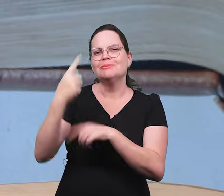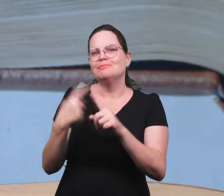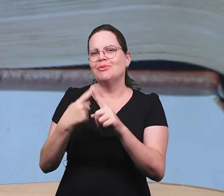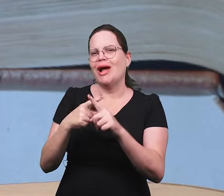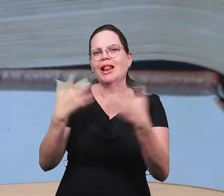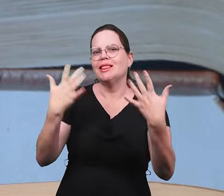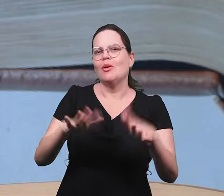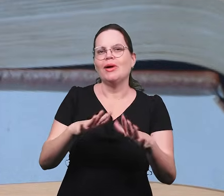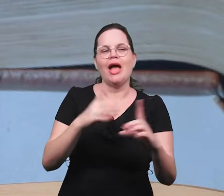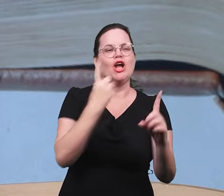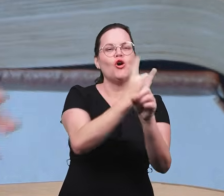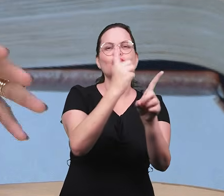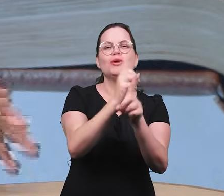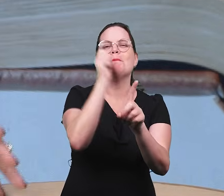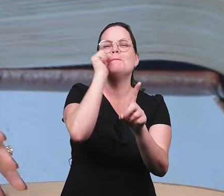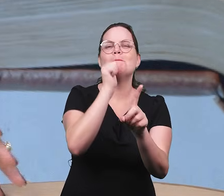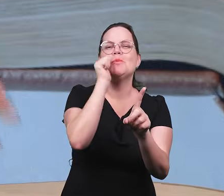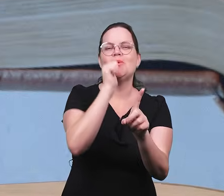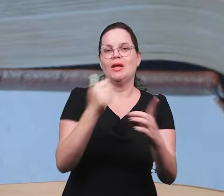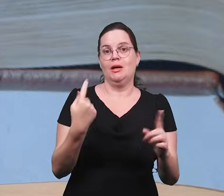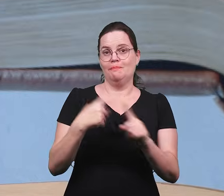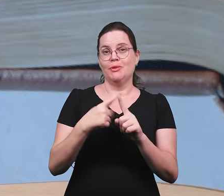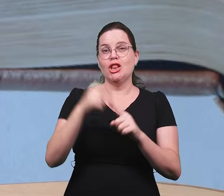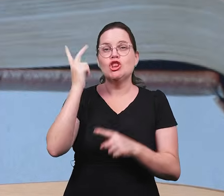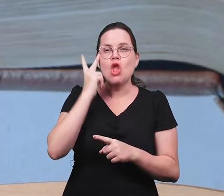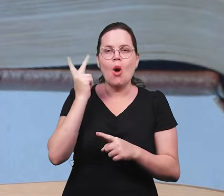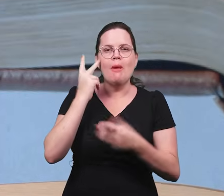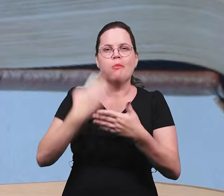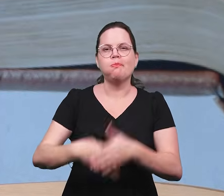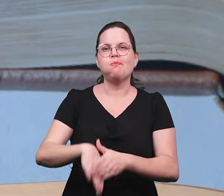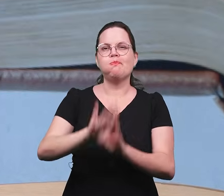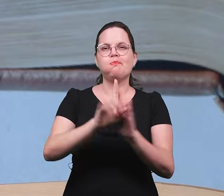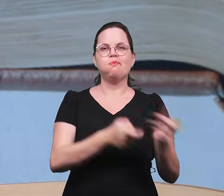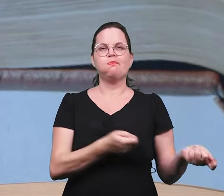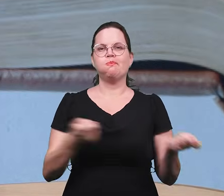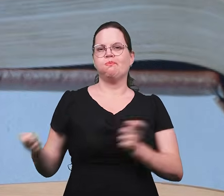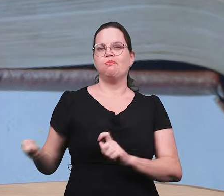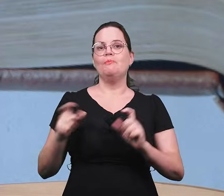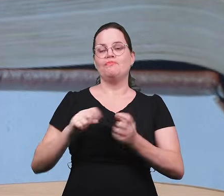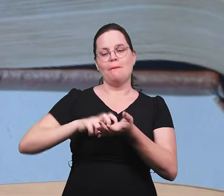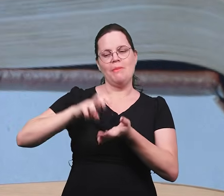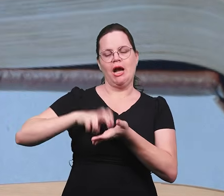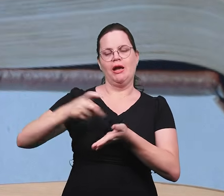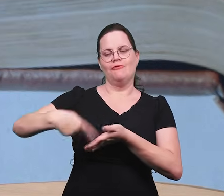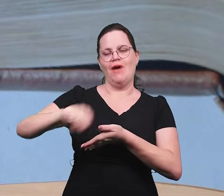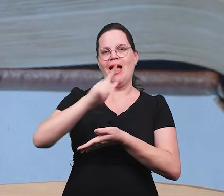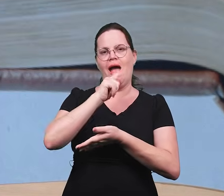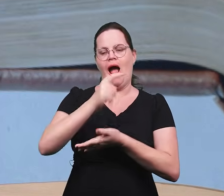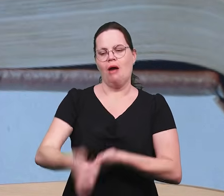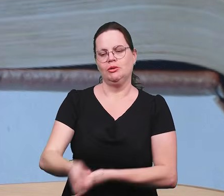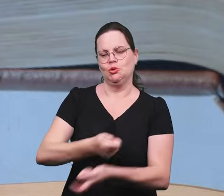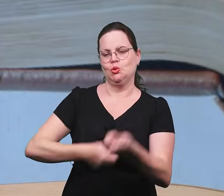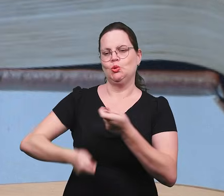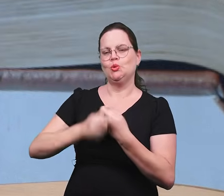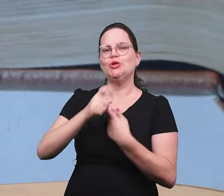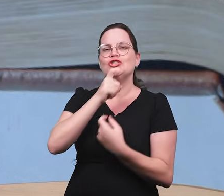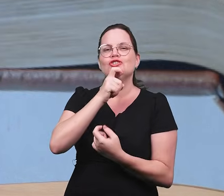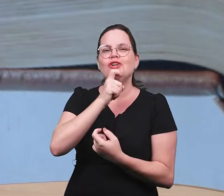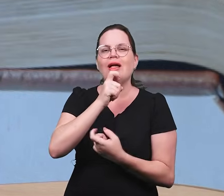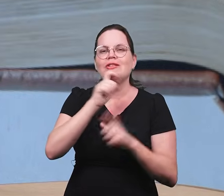normalmente buscavam a água, ou no início da manhã ou no final da tarde, ela encontra-se com Jesus, que